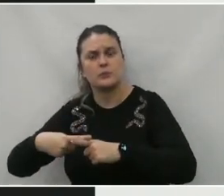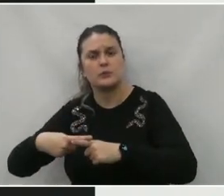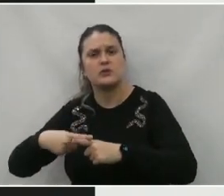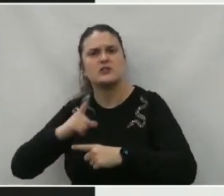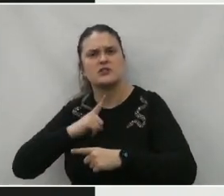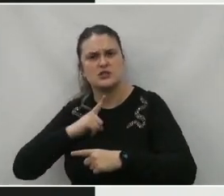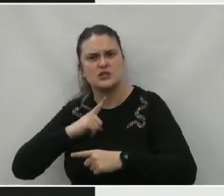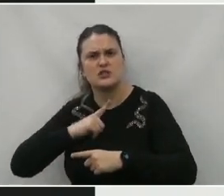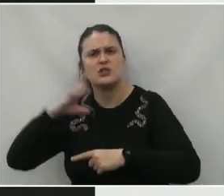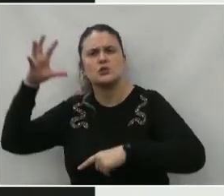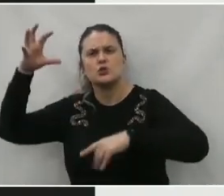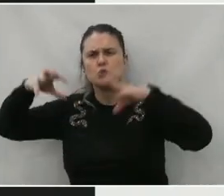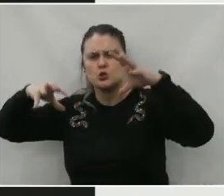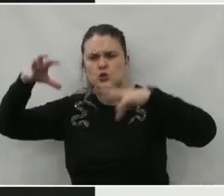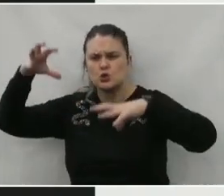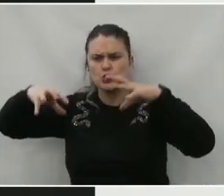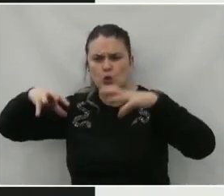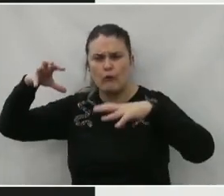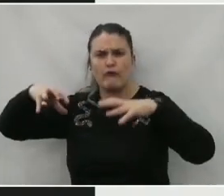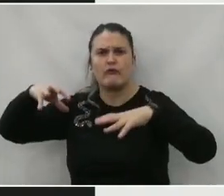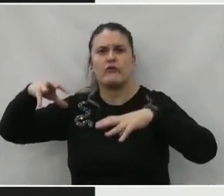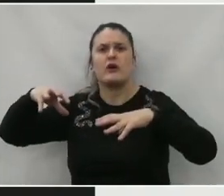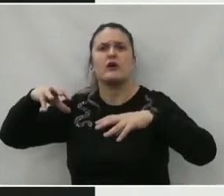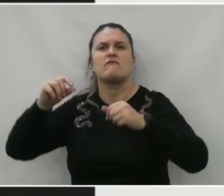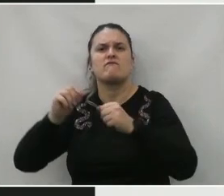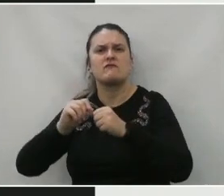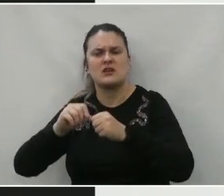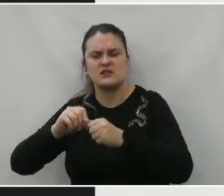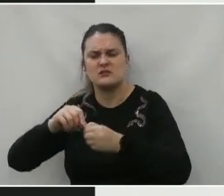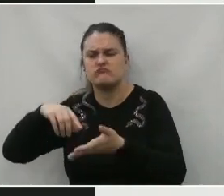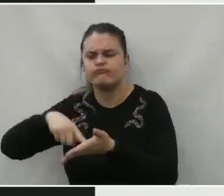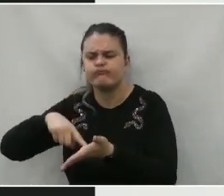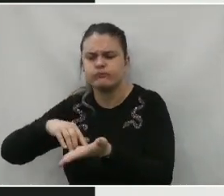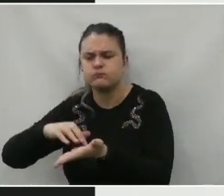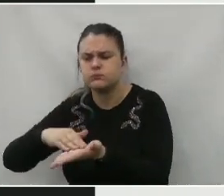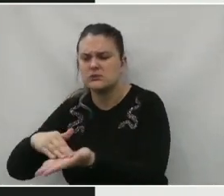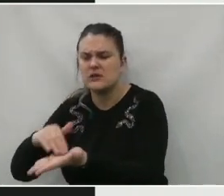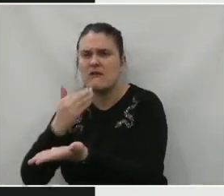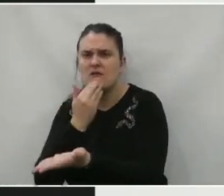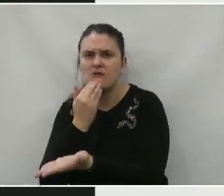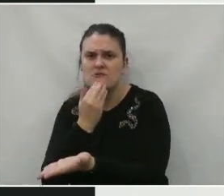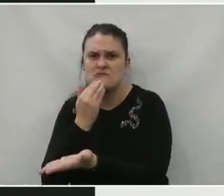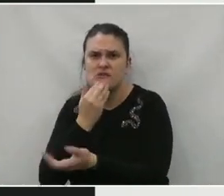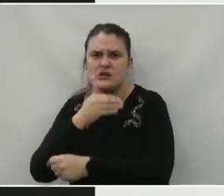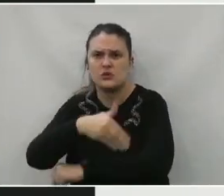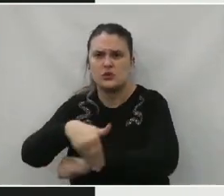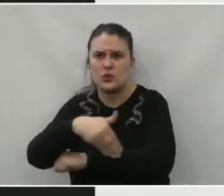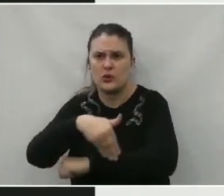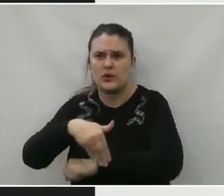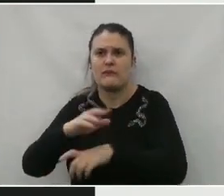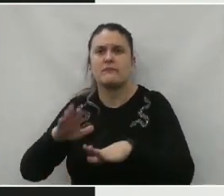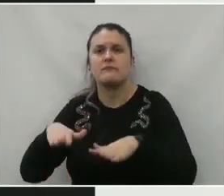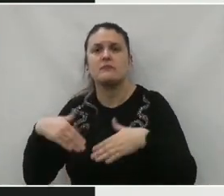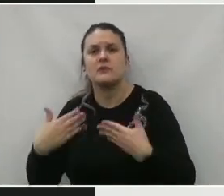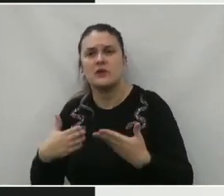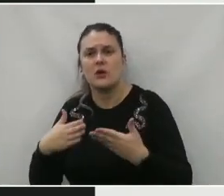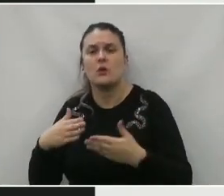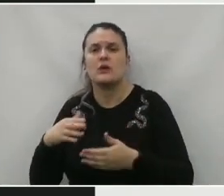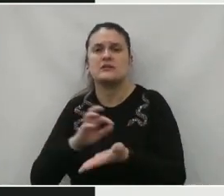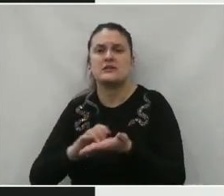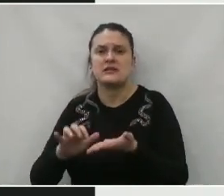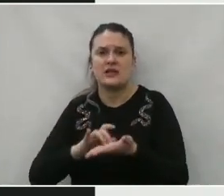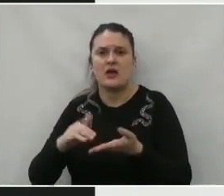teve muitas chuvas por aí, fez muitos buracos nas ruas, então que o